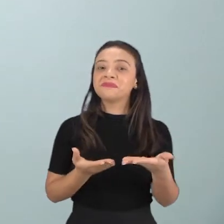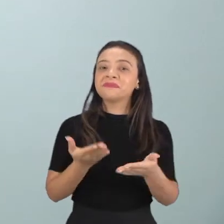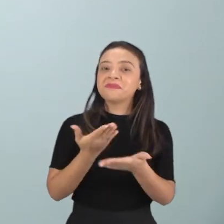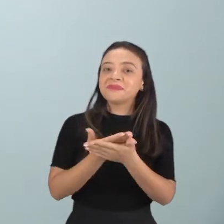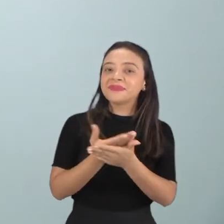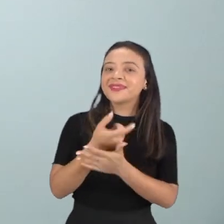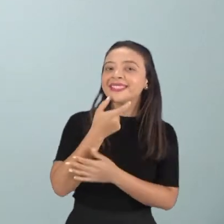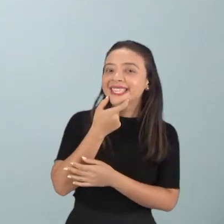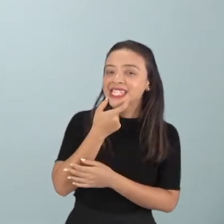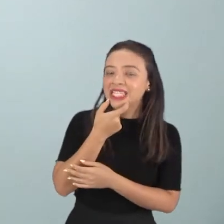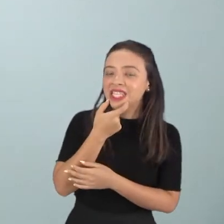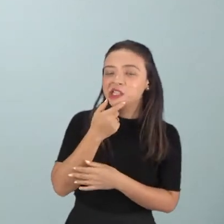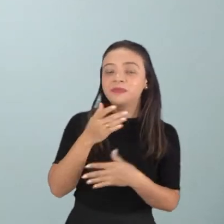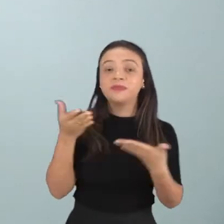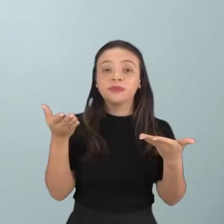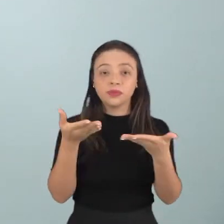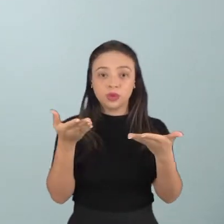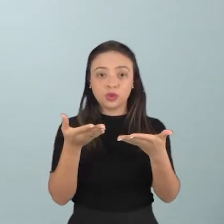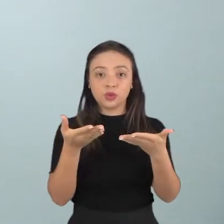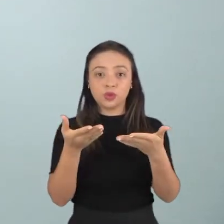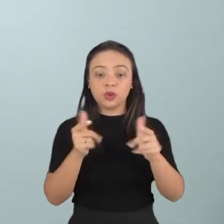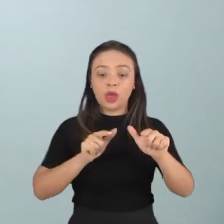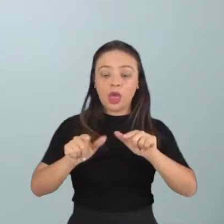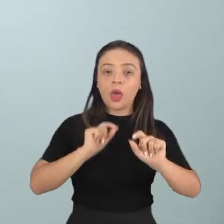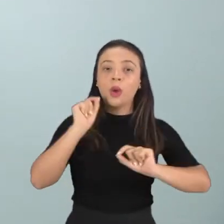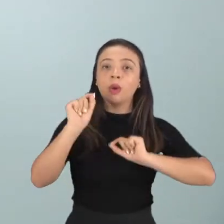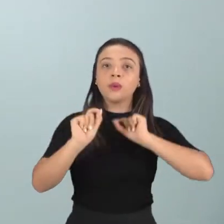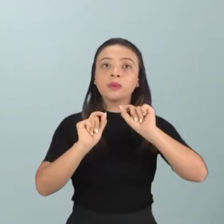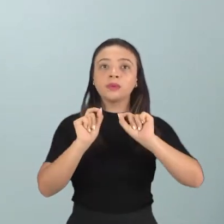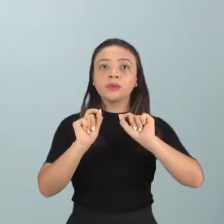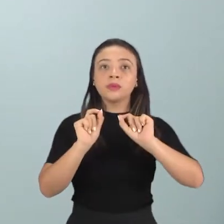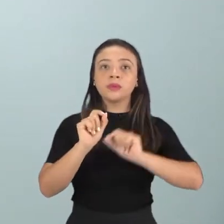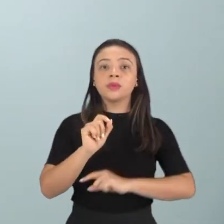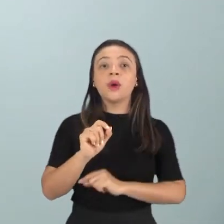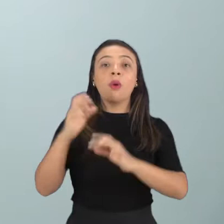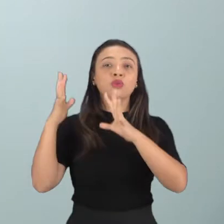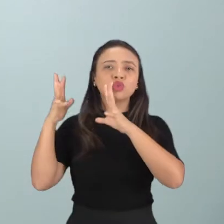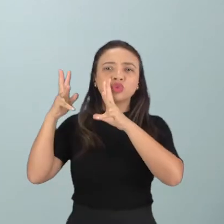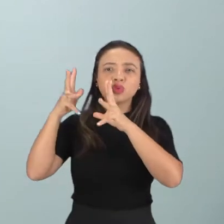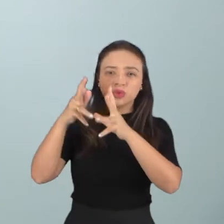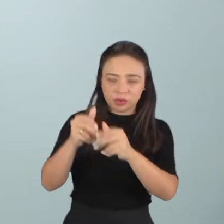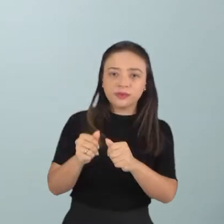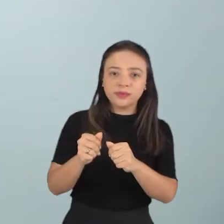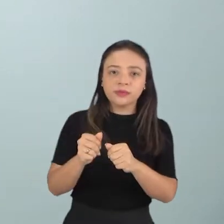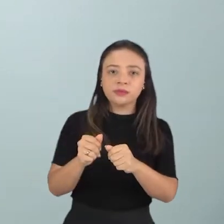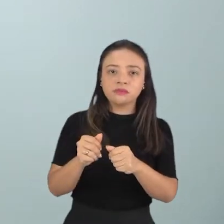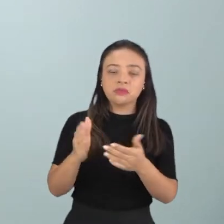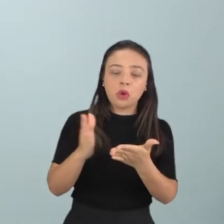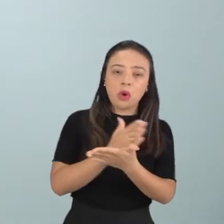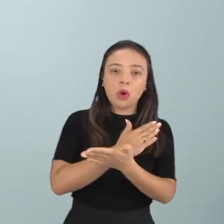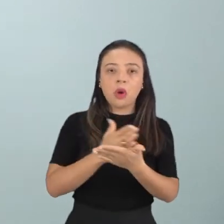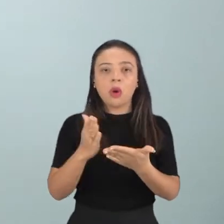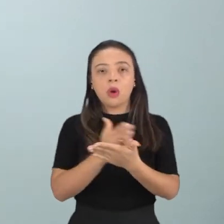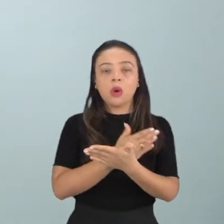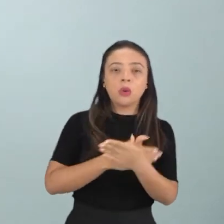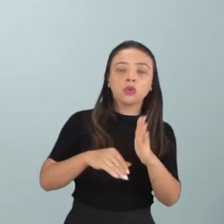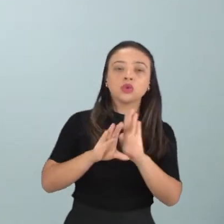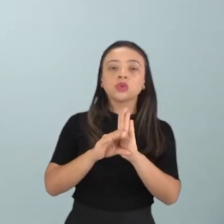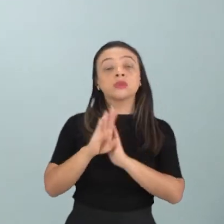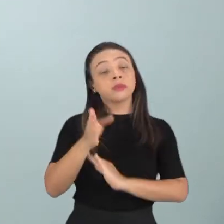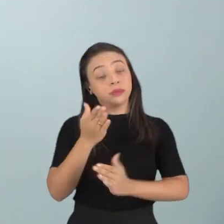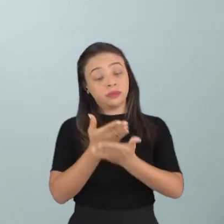vindos a nossa aula de inglês hoje nós vamos trabalhar com review a gente vai fazer uma revisão de alguns dos conteúdos